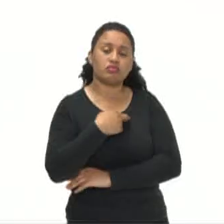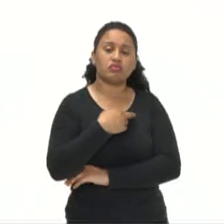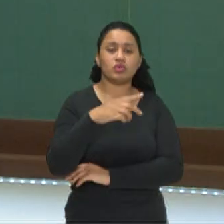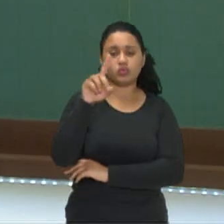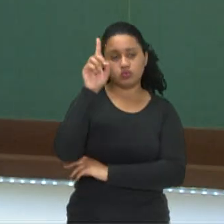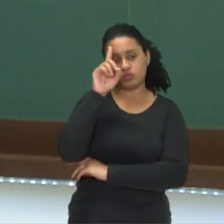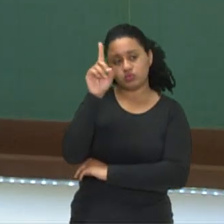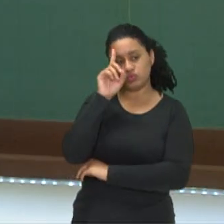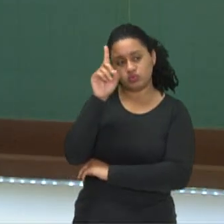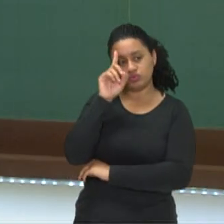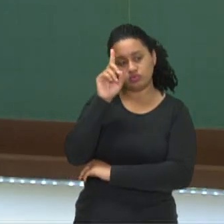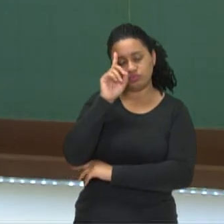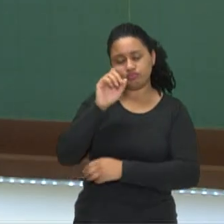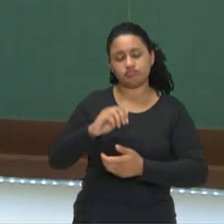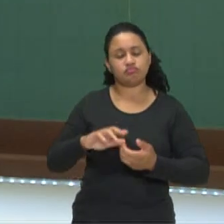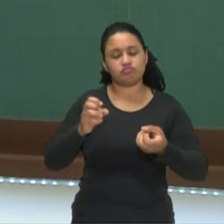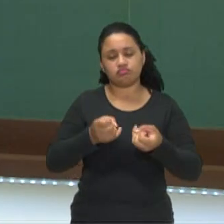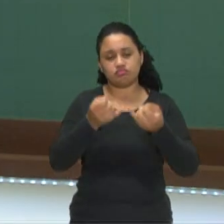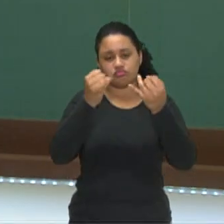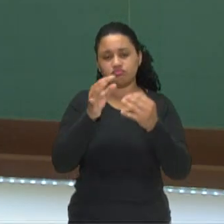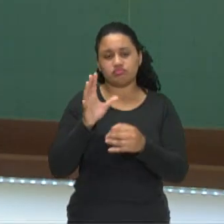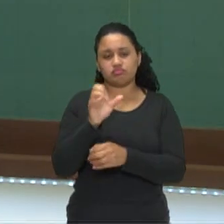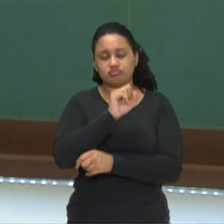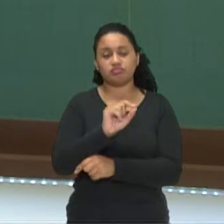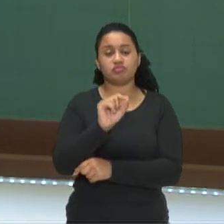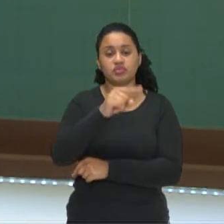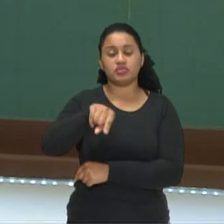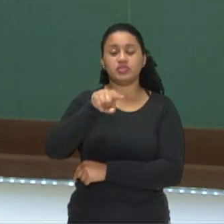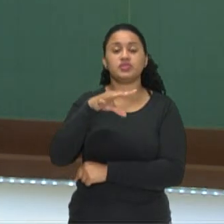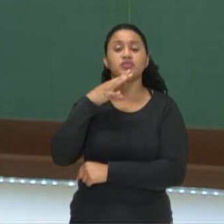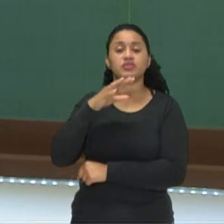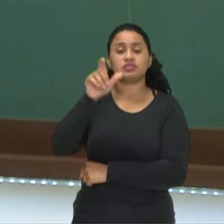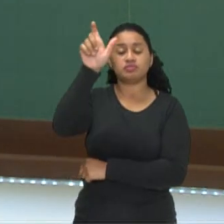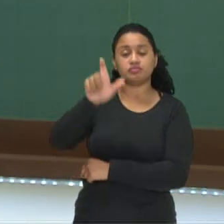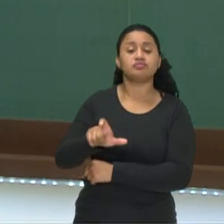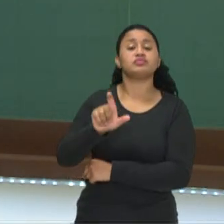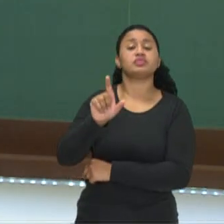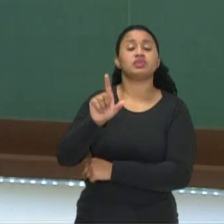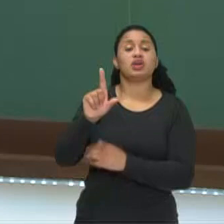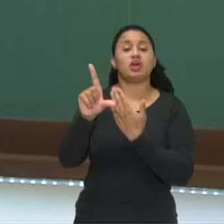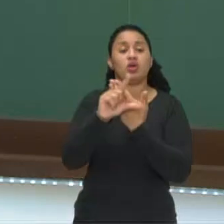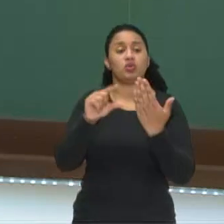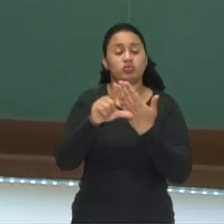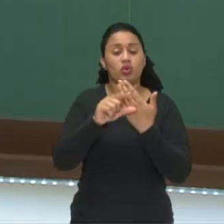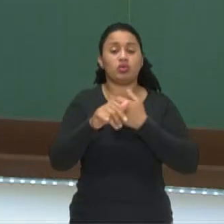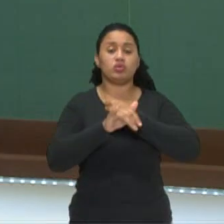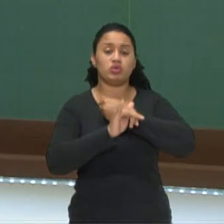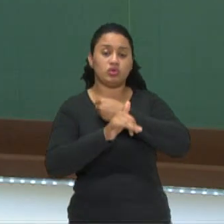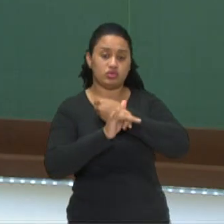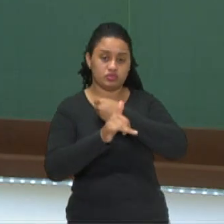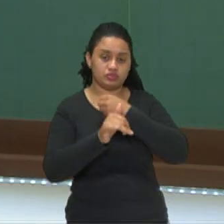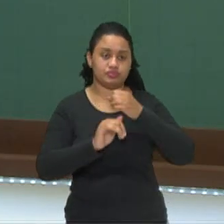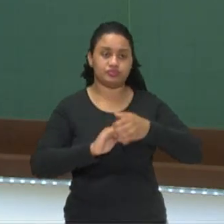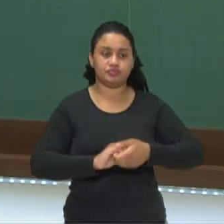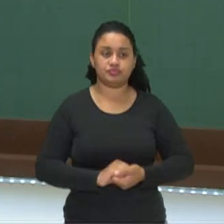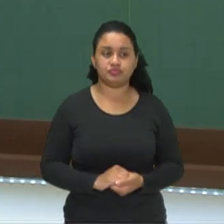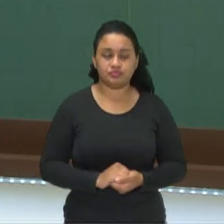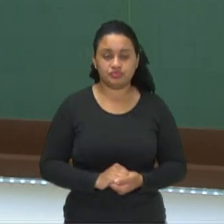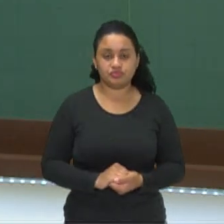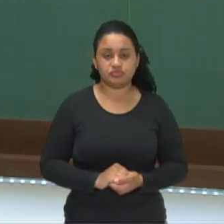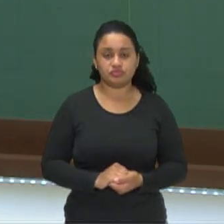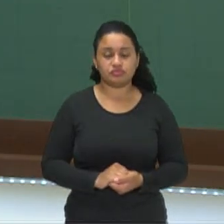cotidiano. Então, um pouquinho aqui para vocês conhecerem desse fantástico autor de crônicas, principalmente Rubem Braga.